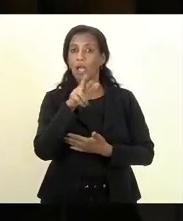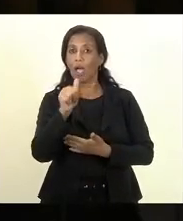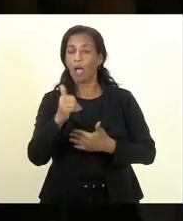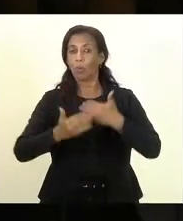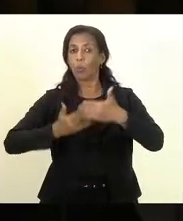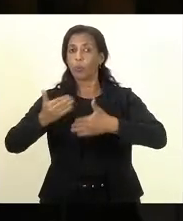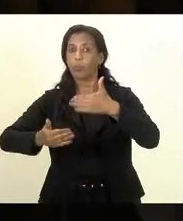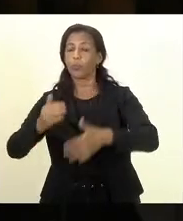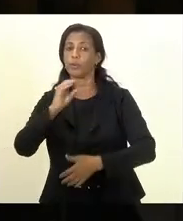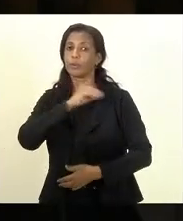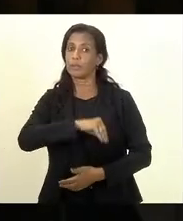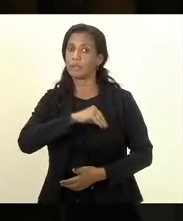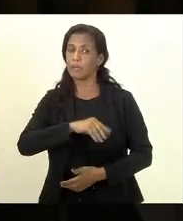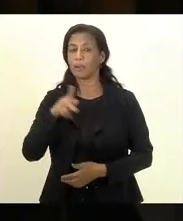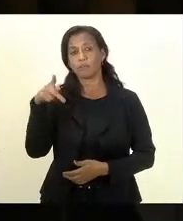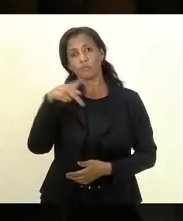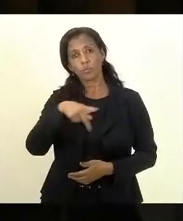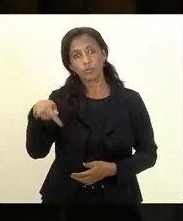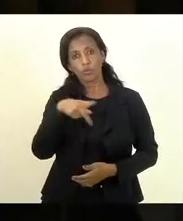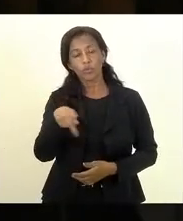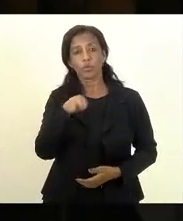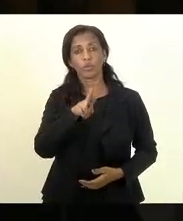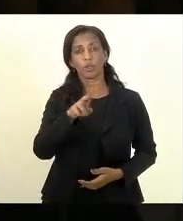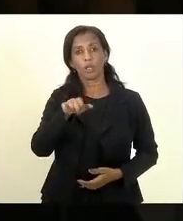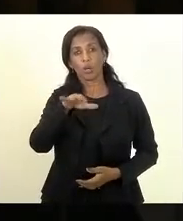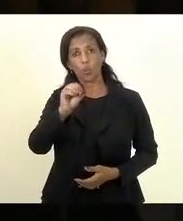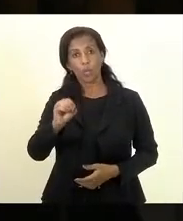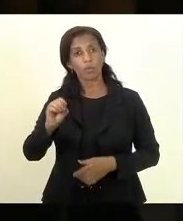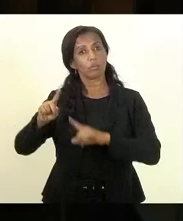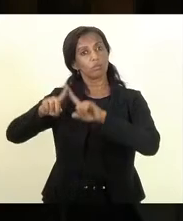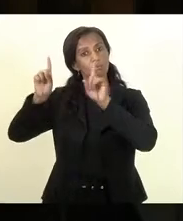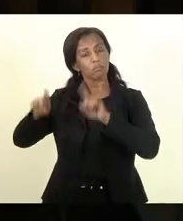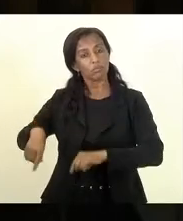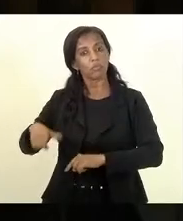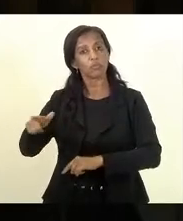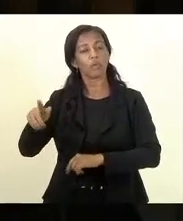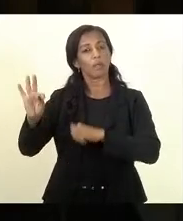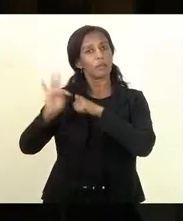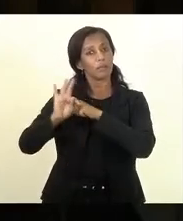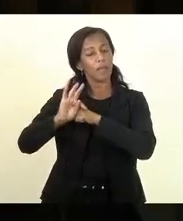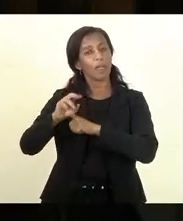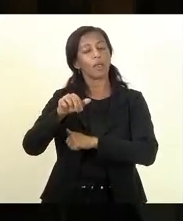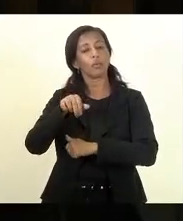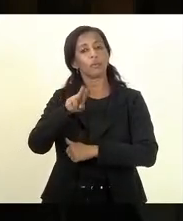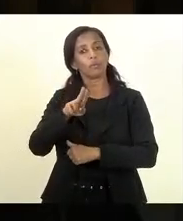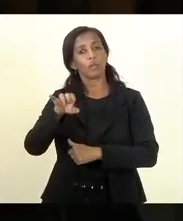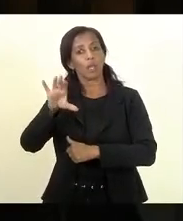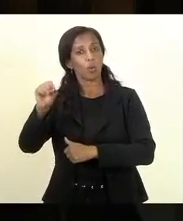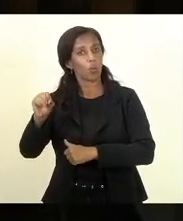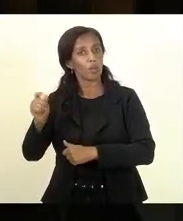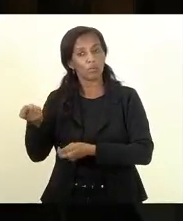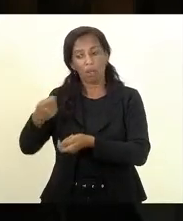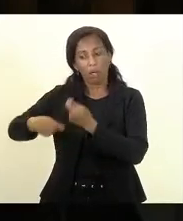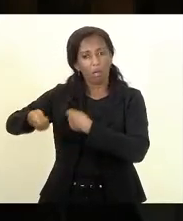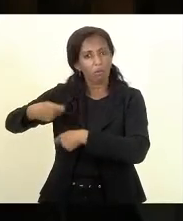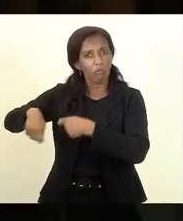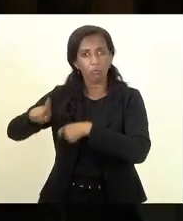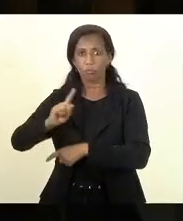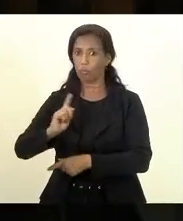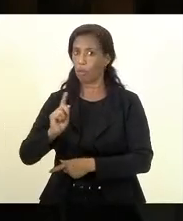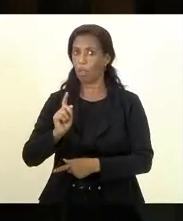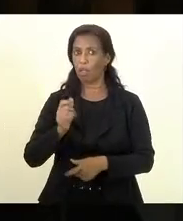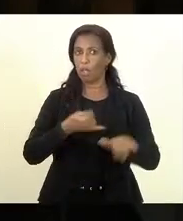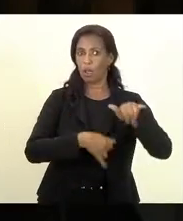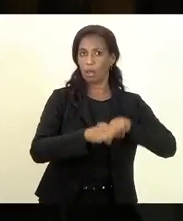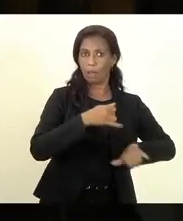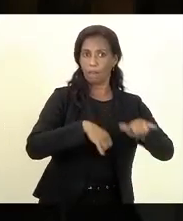e salários para os professores da UESO, para os servidores técnicos da UESO, que não são técnicos administrativos, eles só têm técnicos